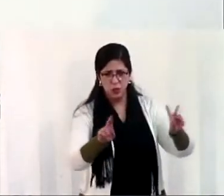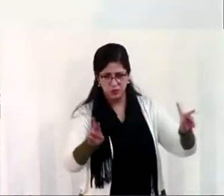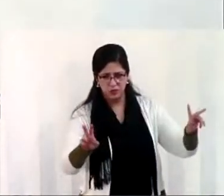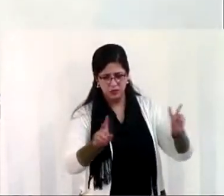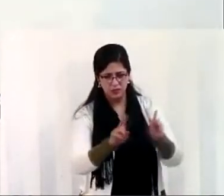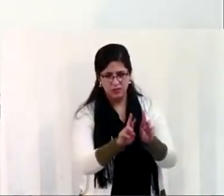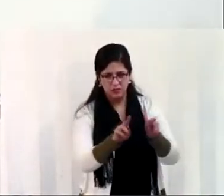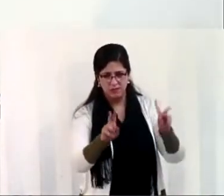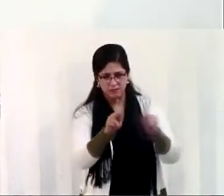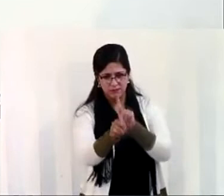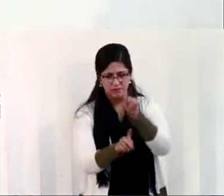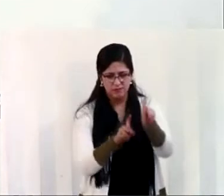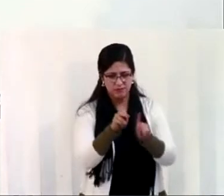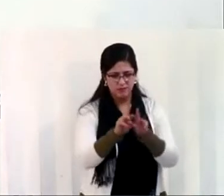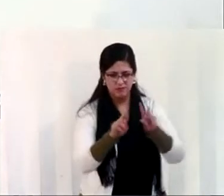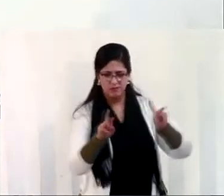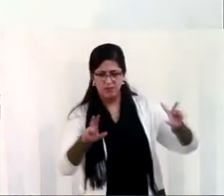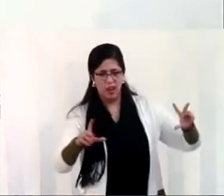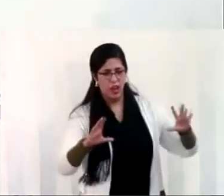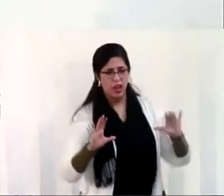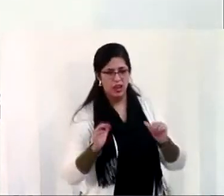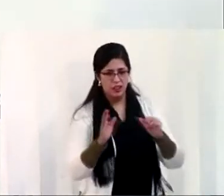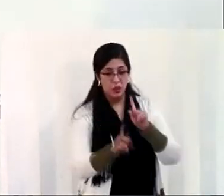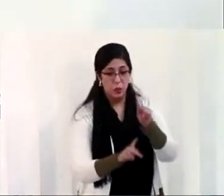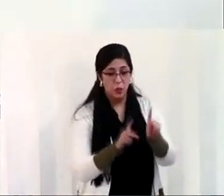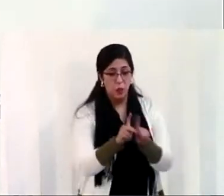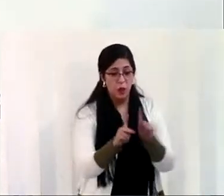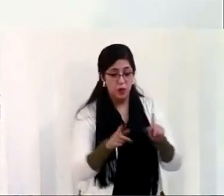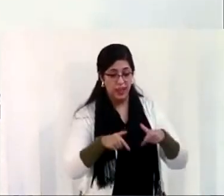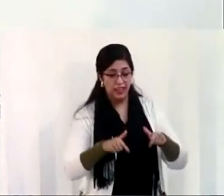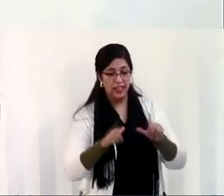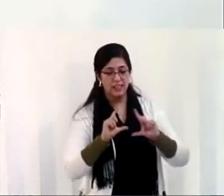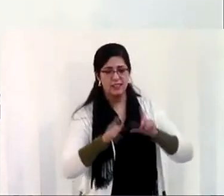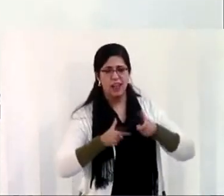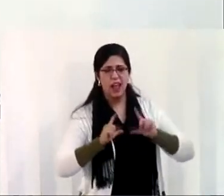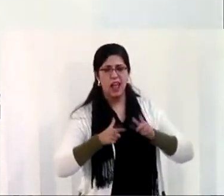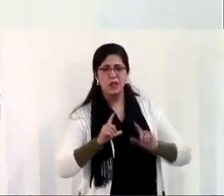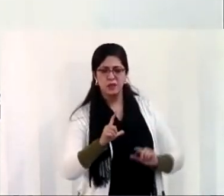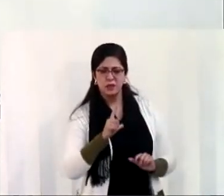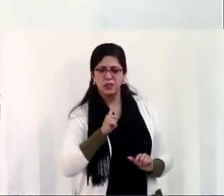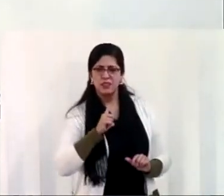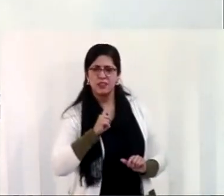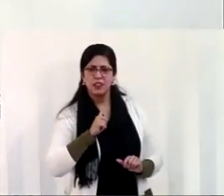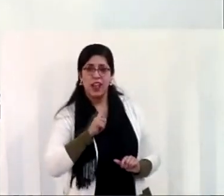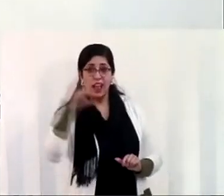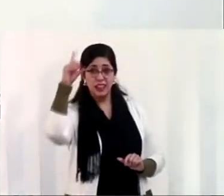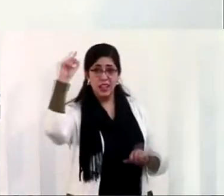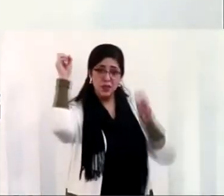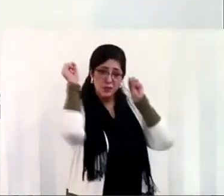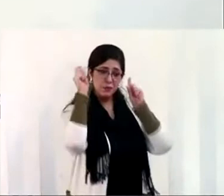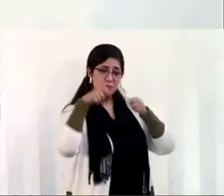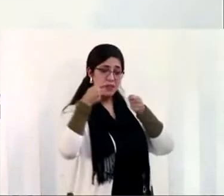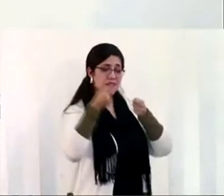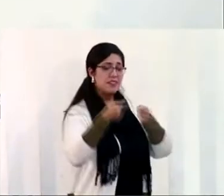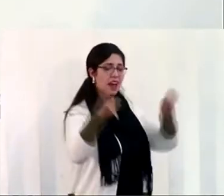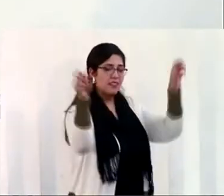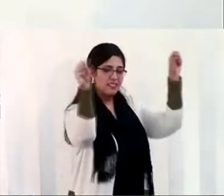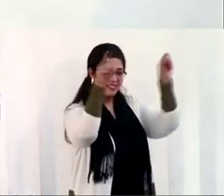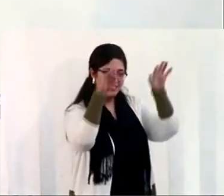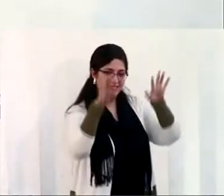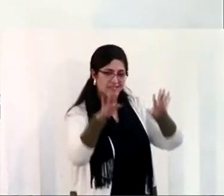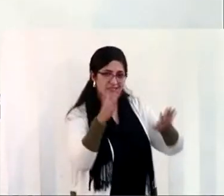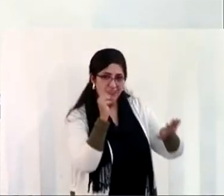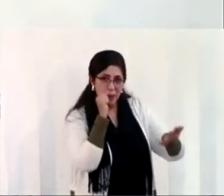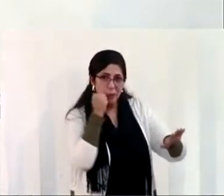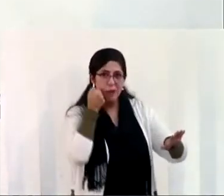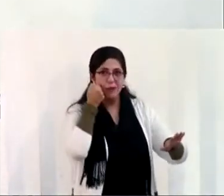povos tinham os seus ídolos, mas você, Israel, você tinha o alimento que eu dava, e você